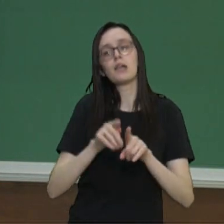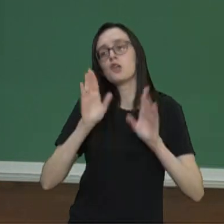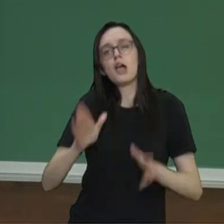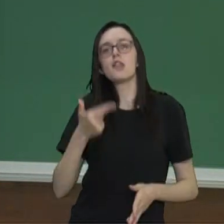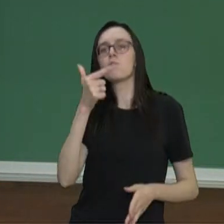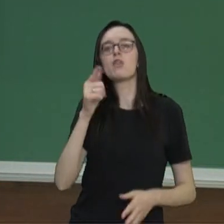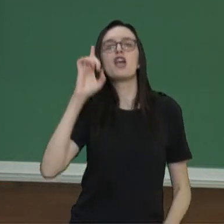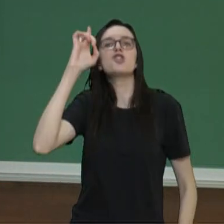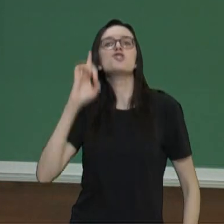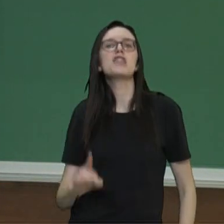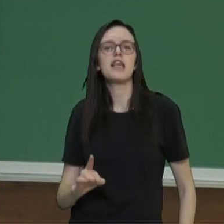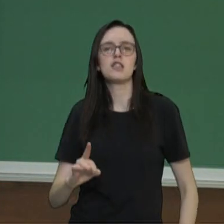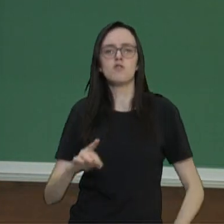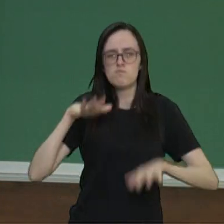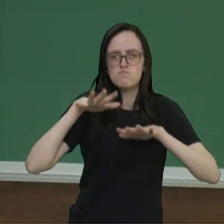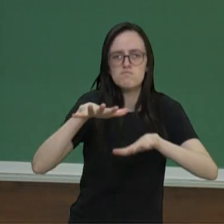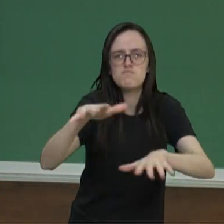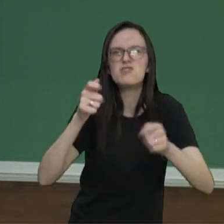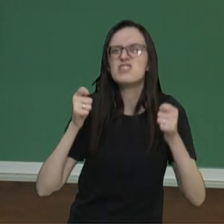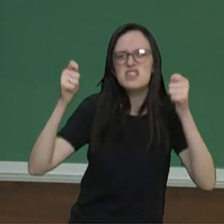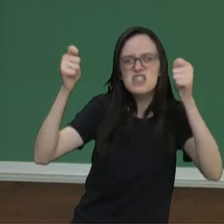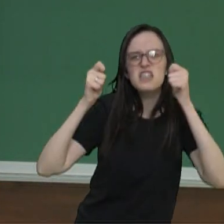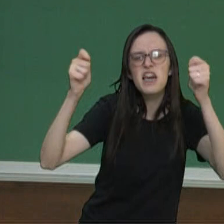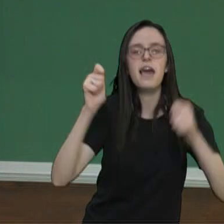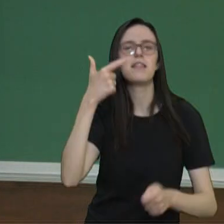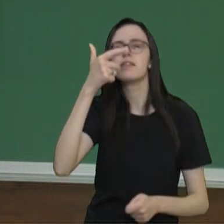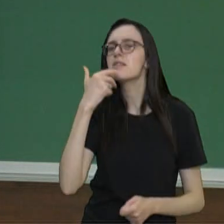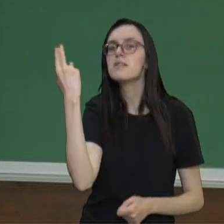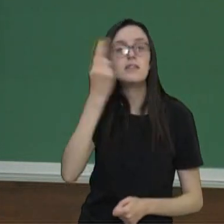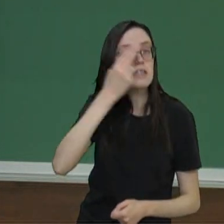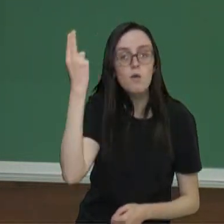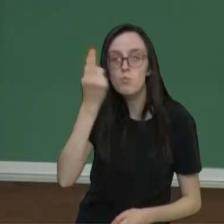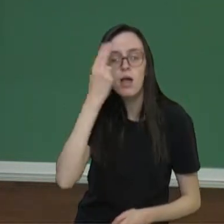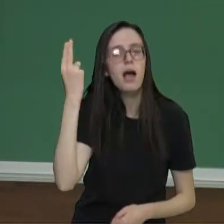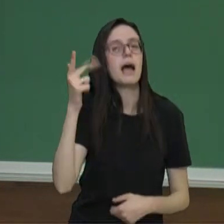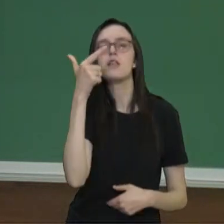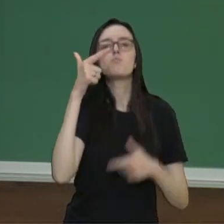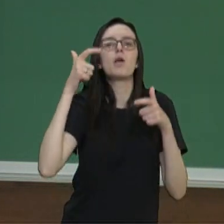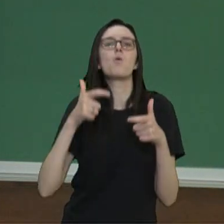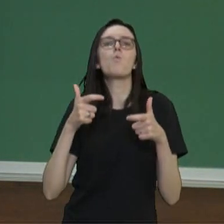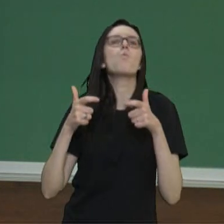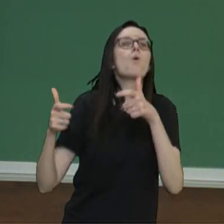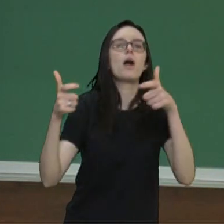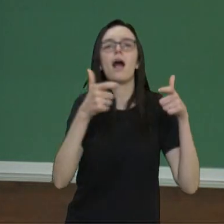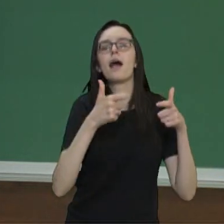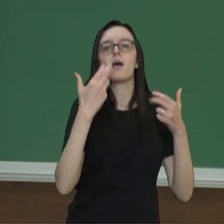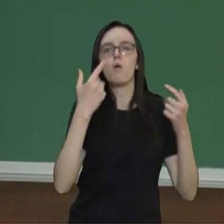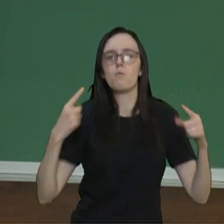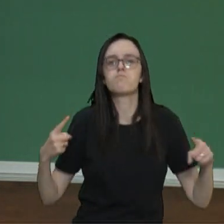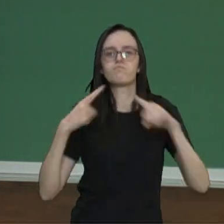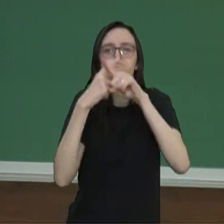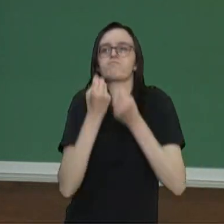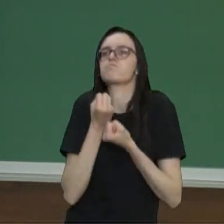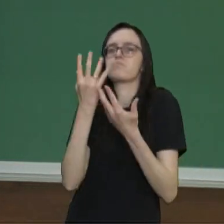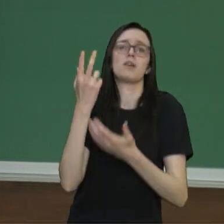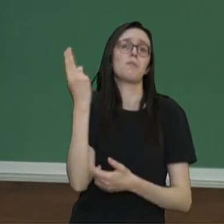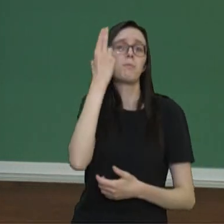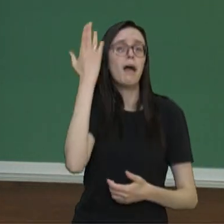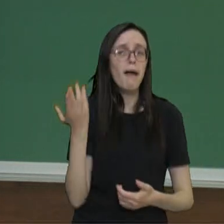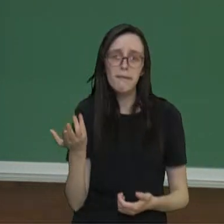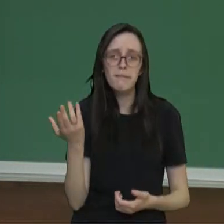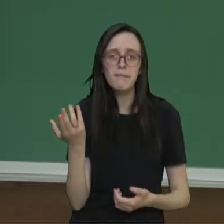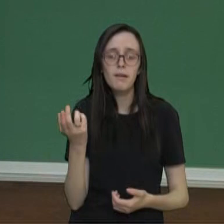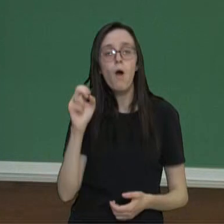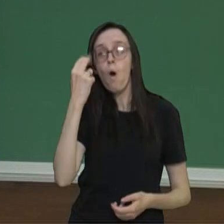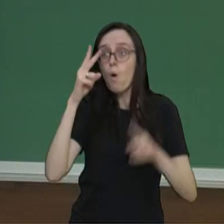também direito de greve, o direito do trabalhador se expressar, não havia lugar para a oposição se expressar. Ou pensa